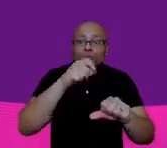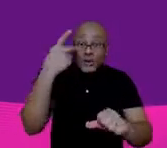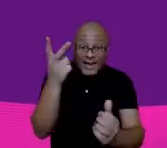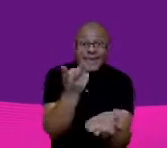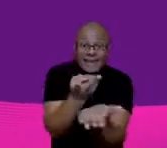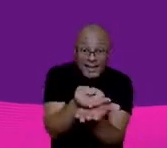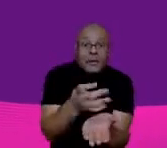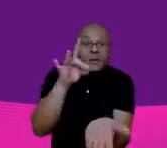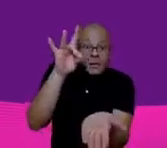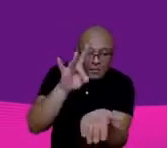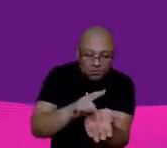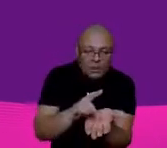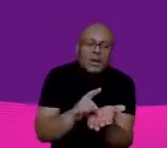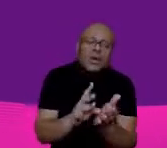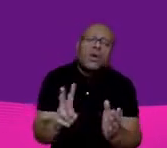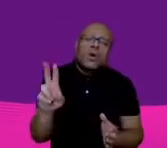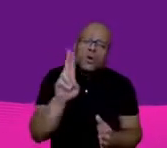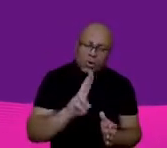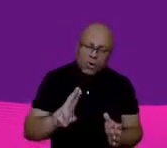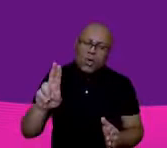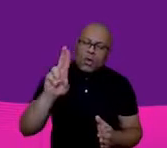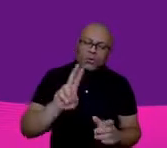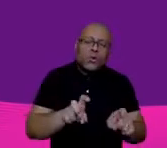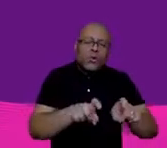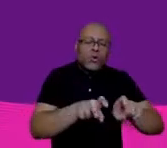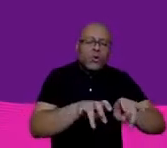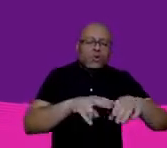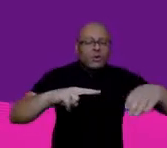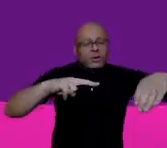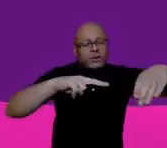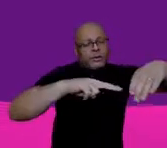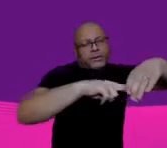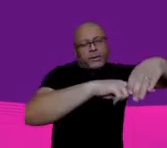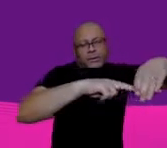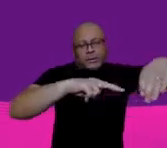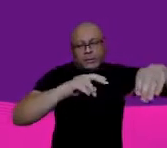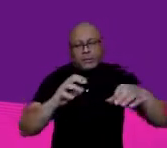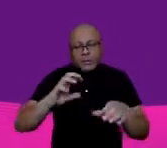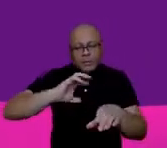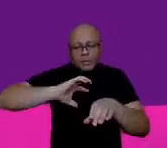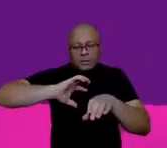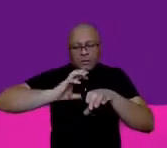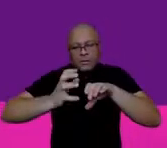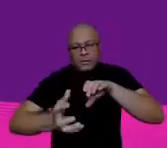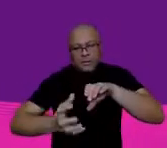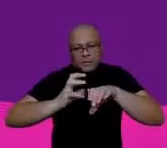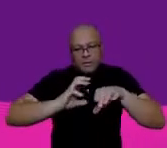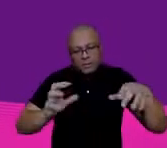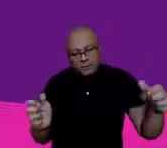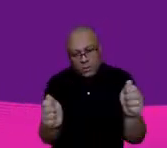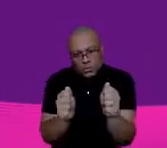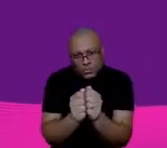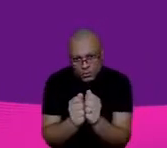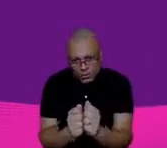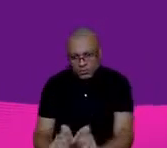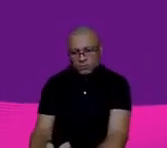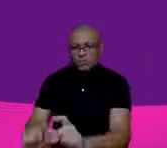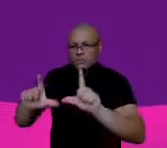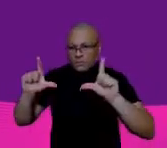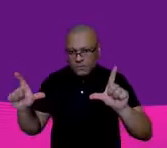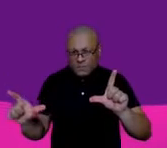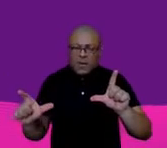uma fusão da tomografia com a ressonância, para eu ter uma noção onde está esse eletrodo. Aqui eu vou colocando o núcleo que eu quiser, tá